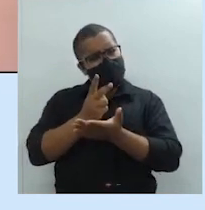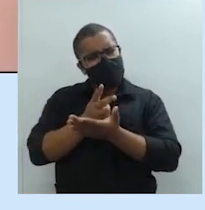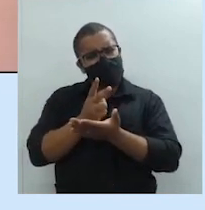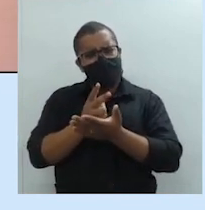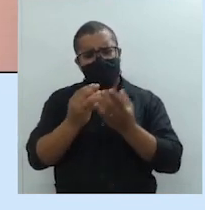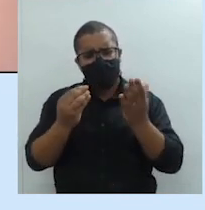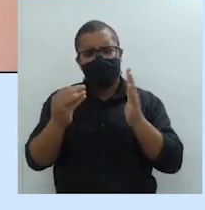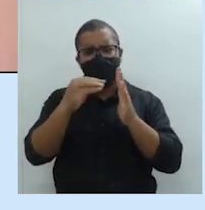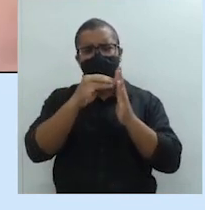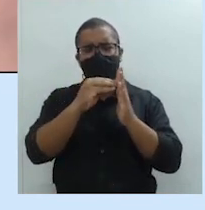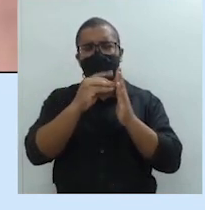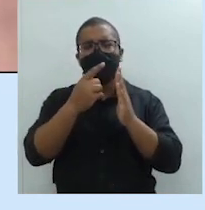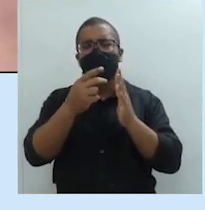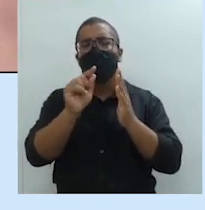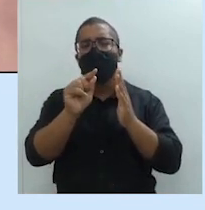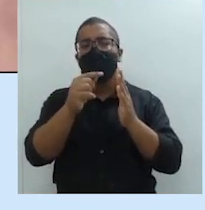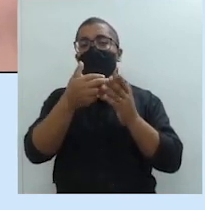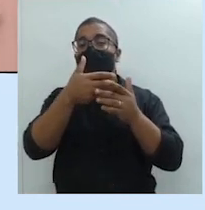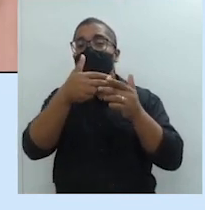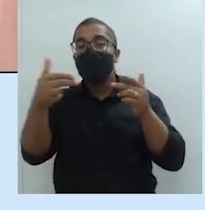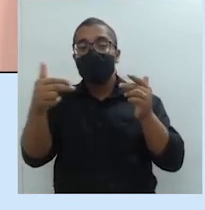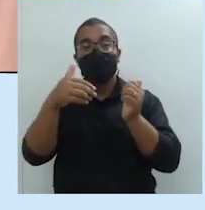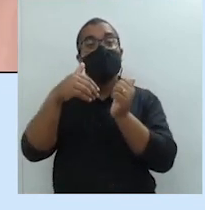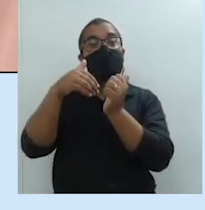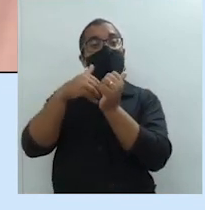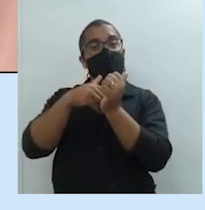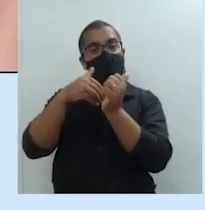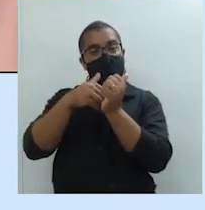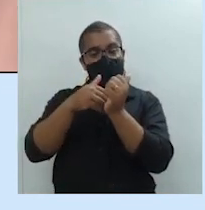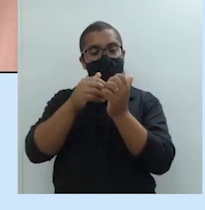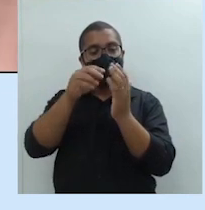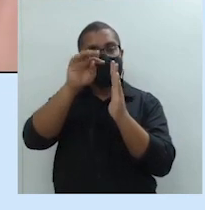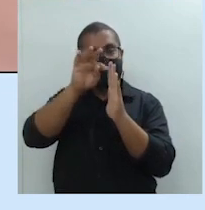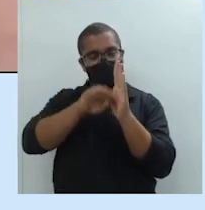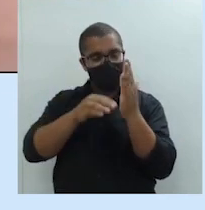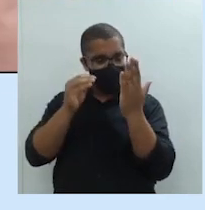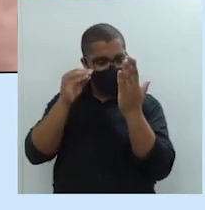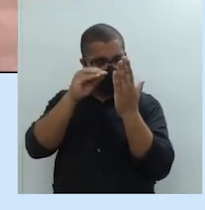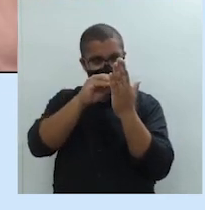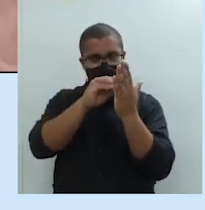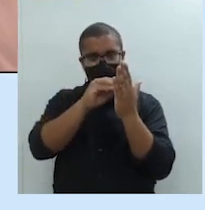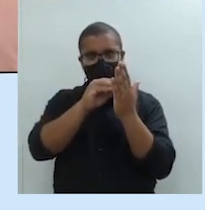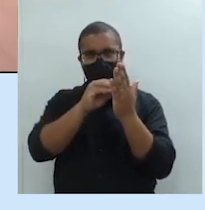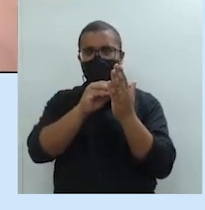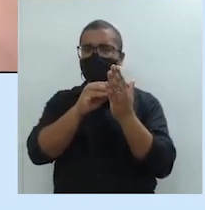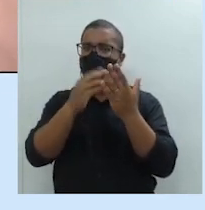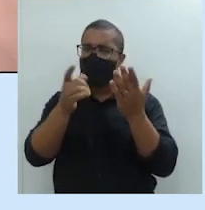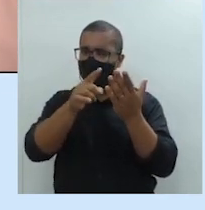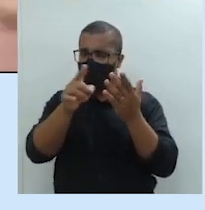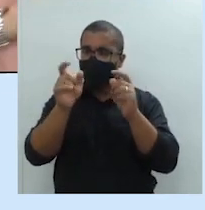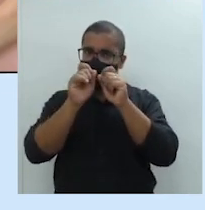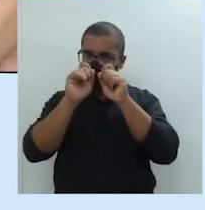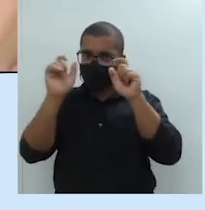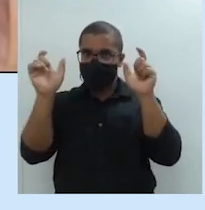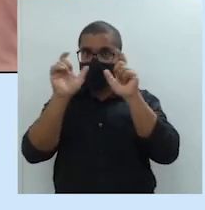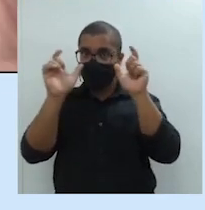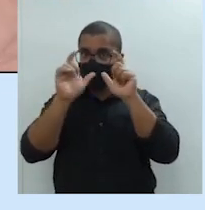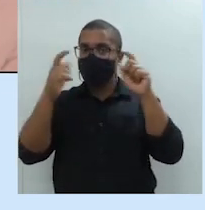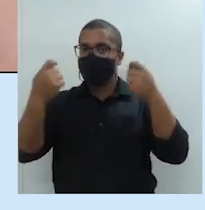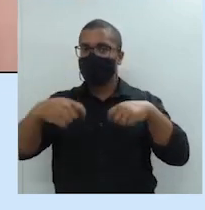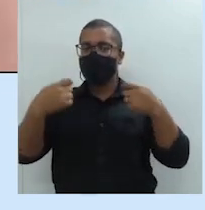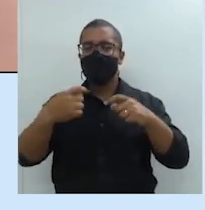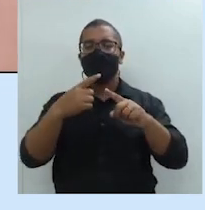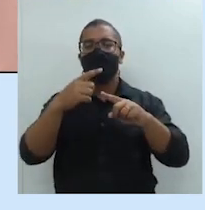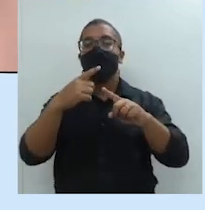raro, aliás, o mais importante é o não dito. Para isso, estudante, fiquem